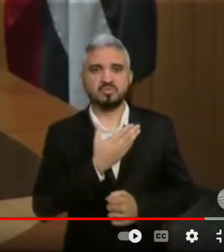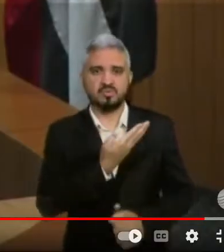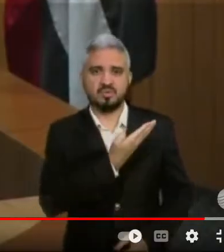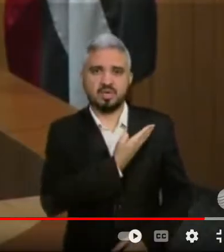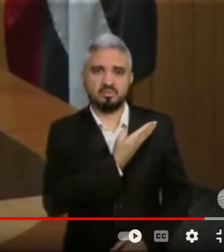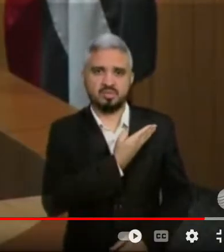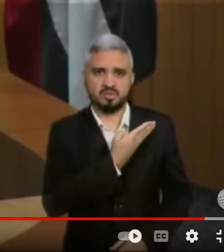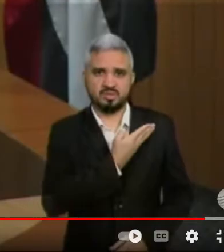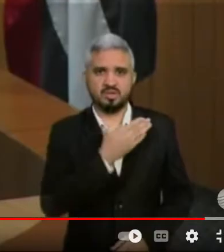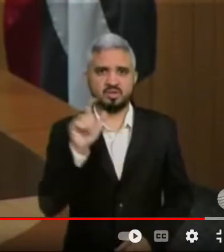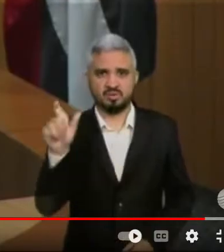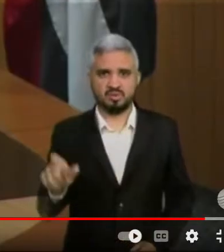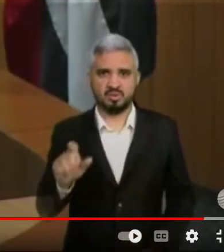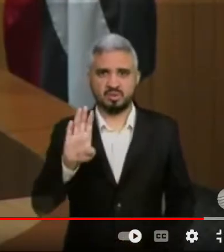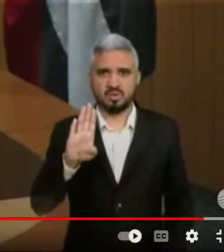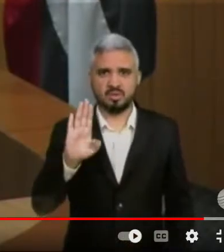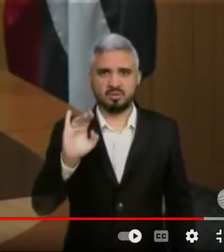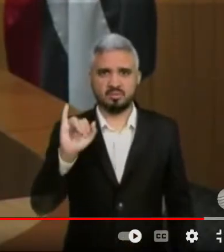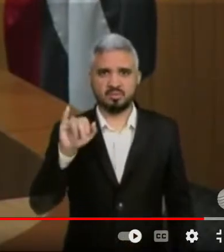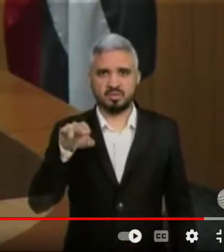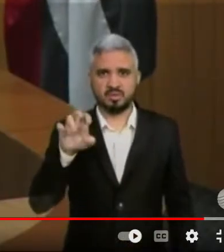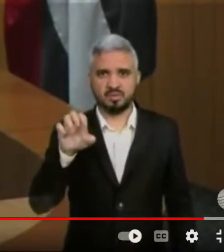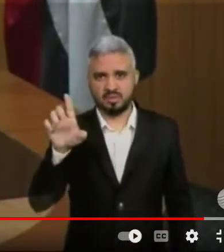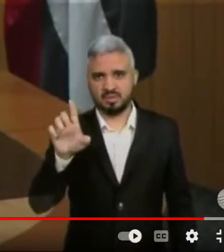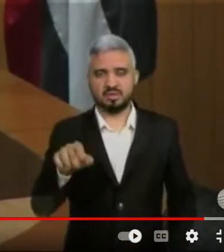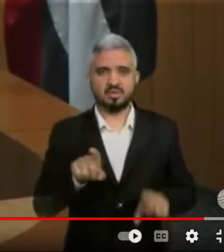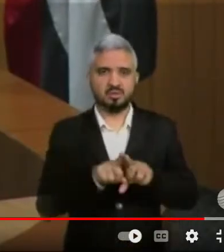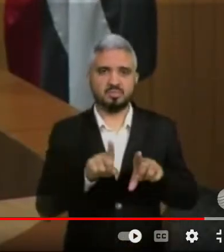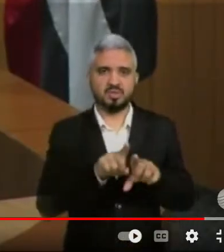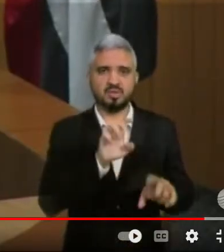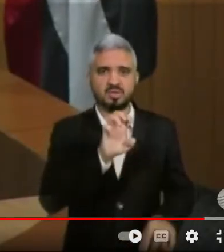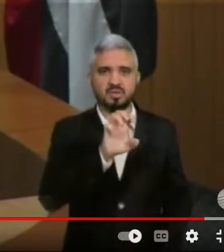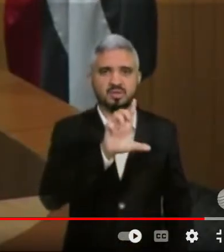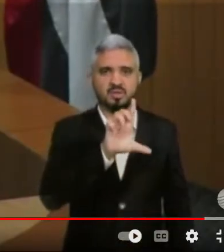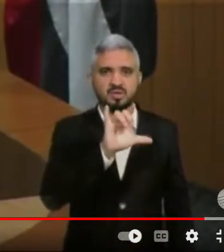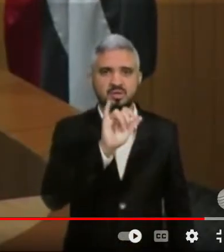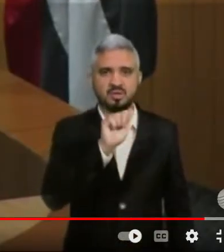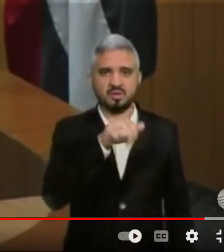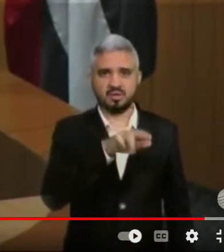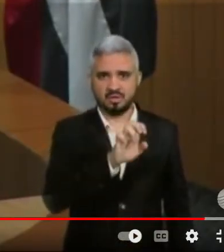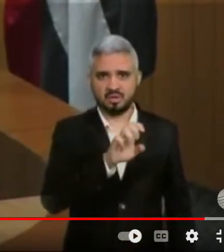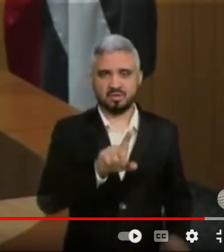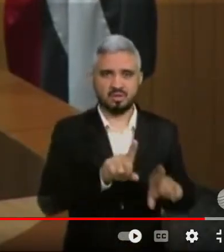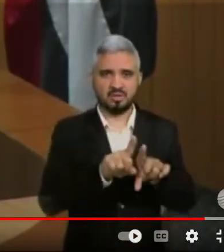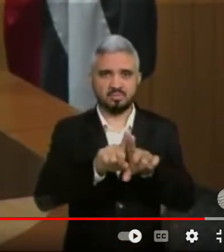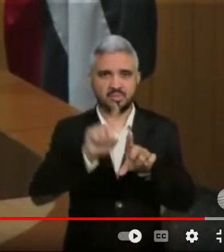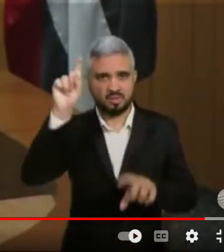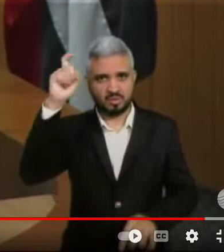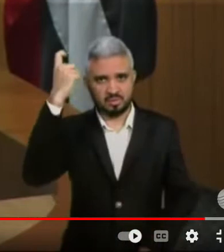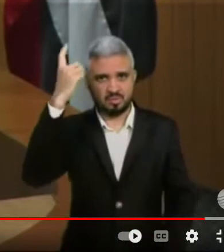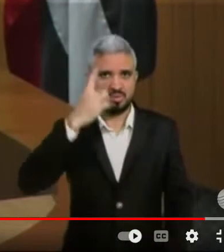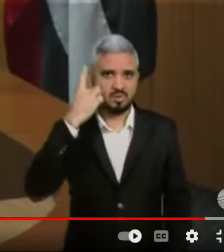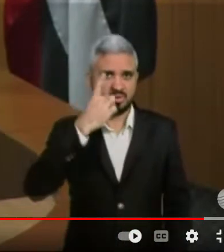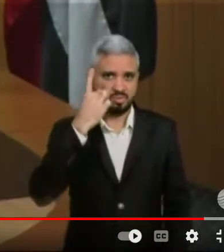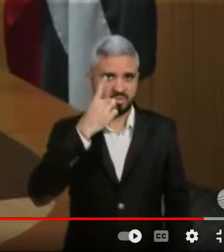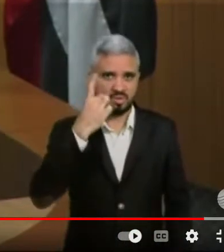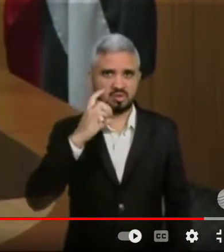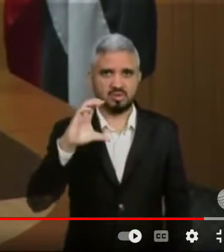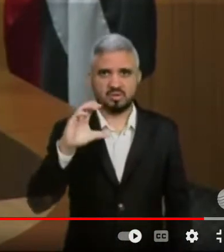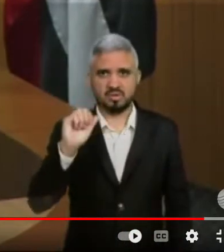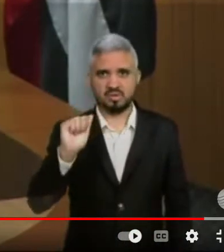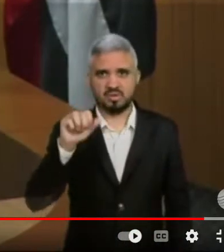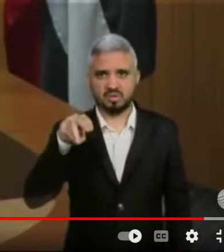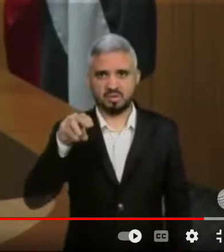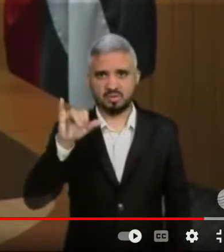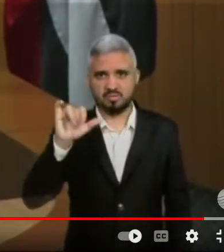seu Biné quanto com a dona Eliane e o deputado e o ex-deputado que muito frequentou esta casa, o deputado Camilo, que aponta o seu Biné